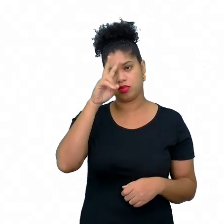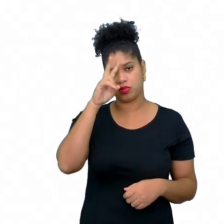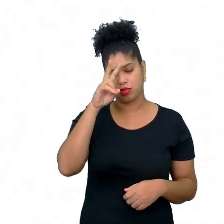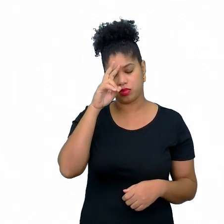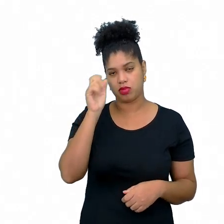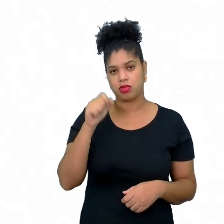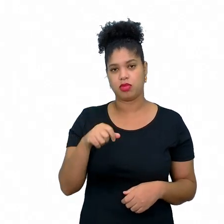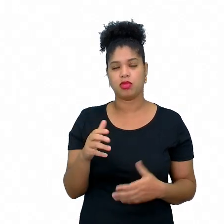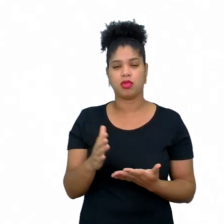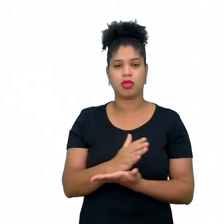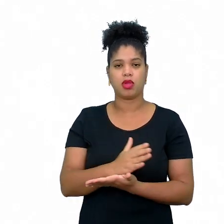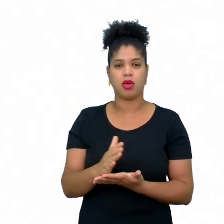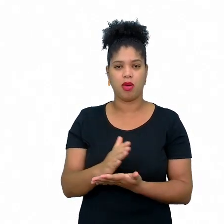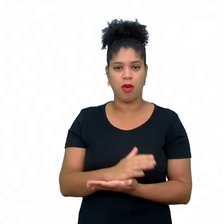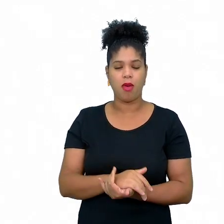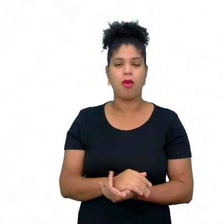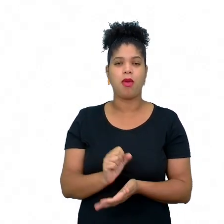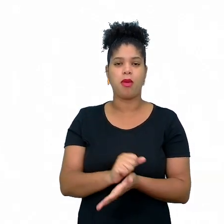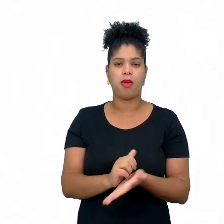algumas